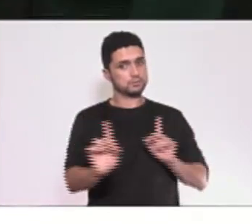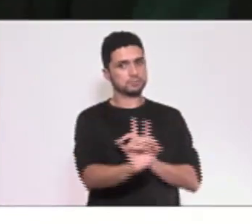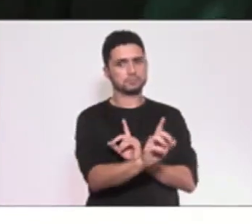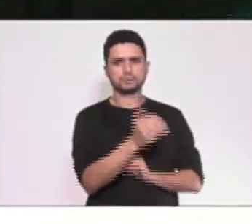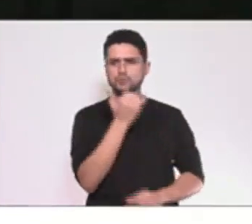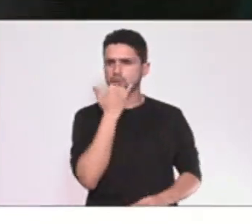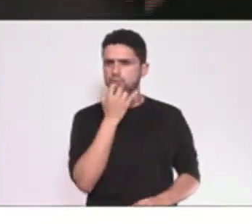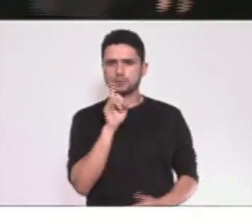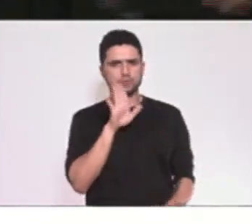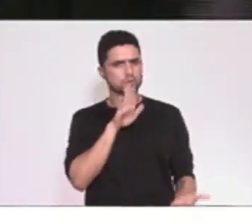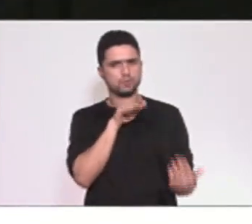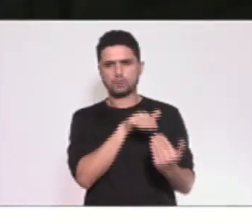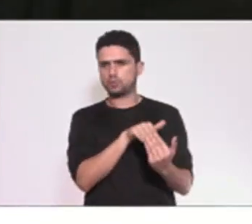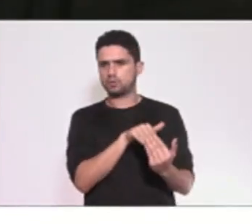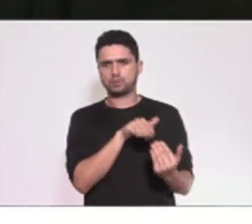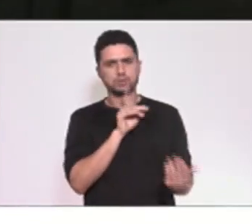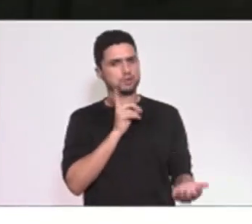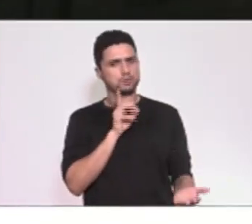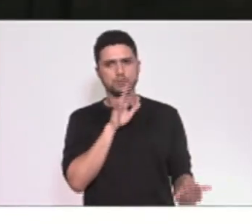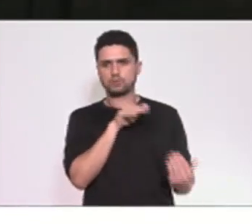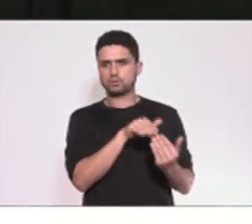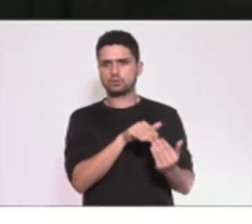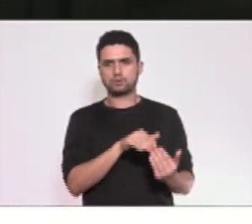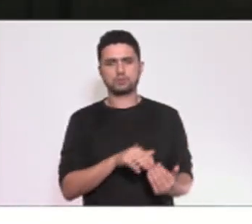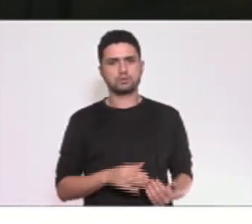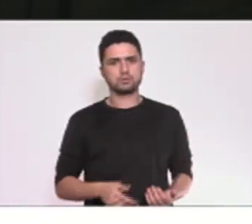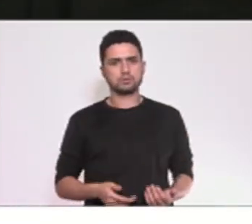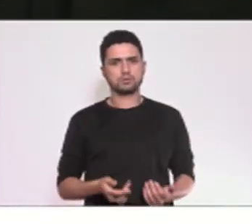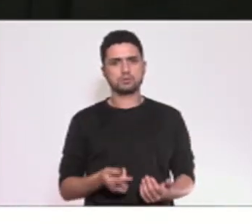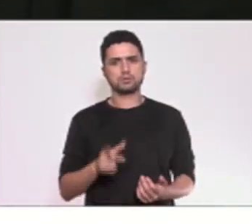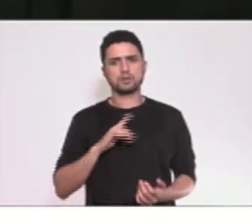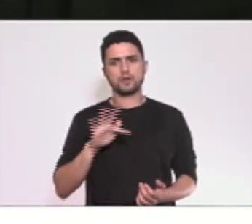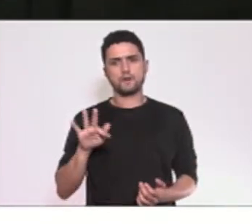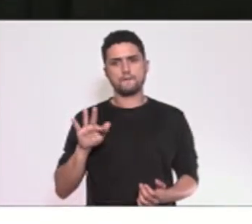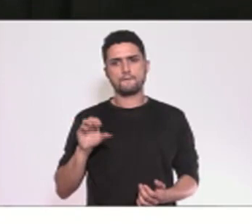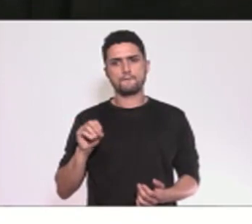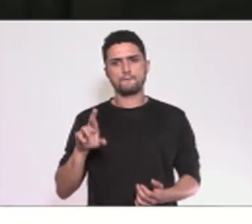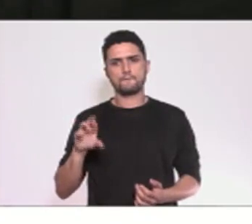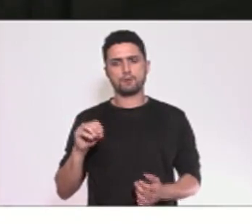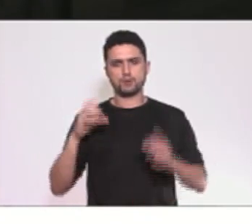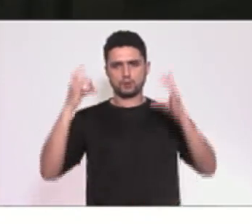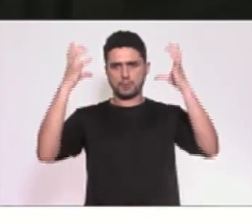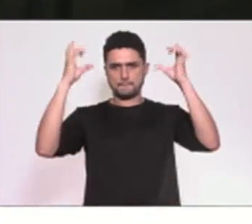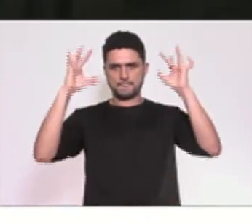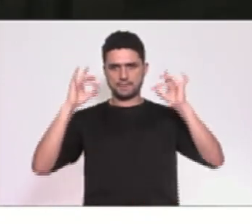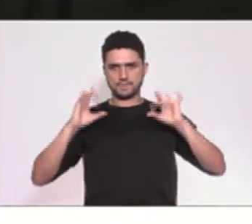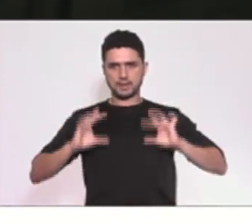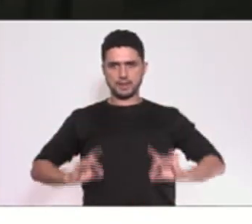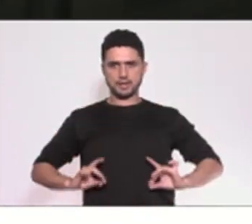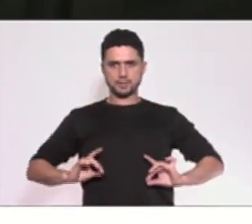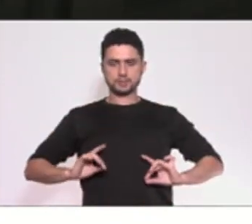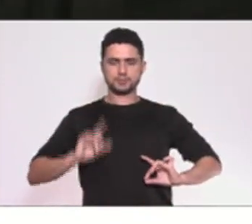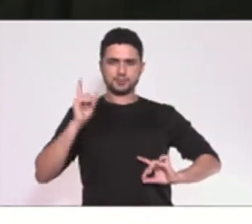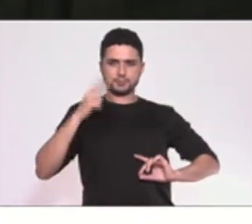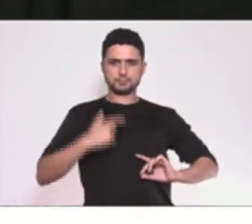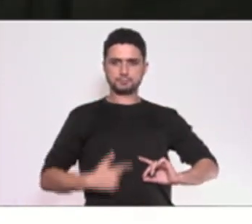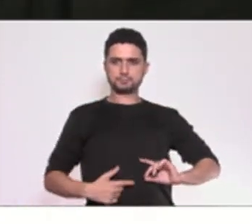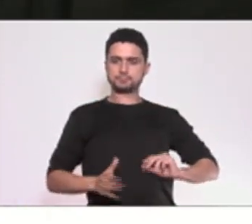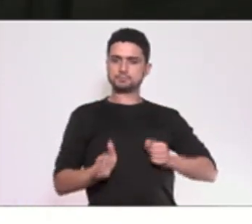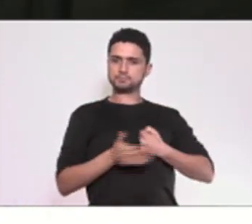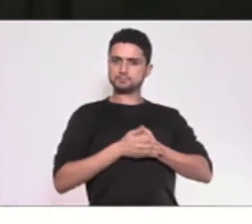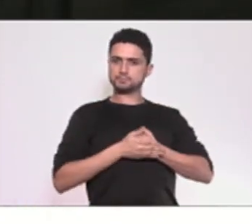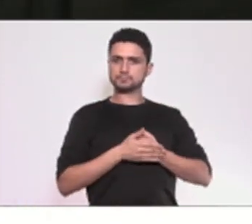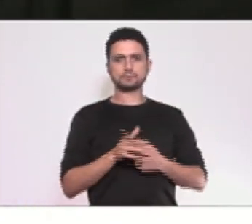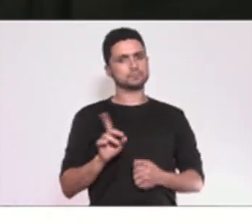Discordo frontalmente do foro privilegiado. Inclusive, quando foi a voto